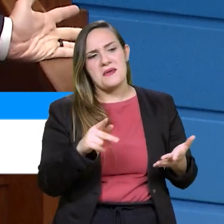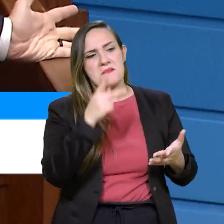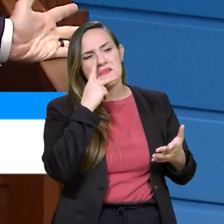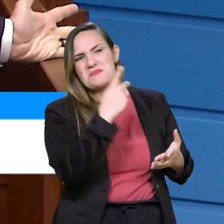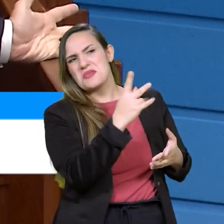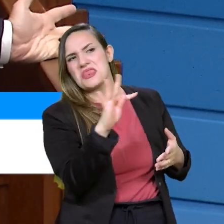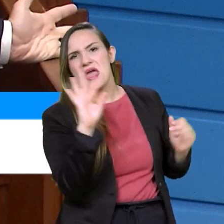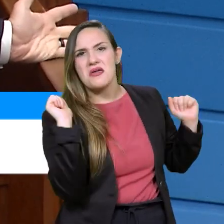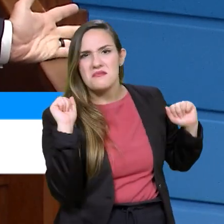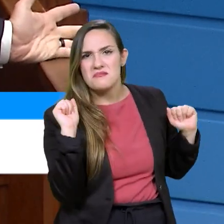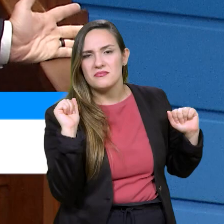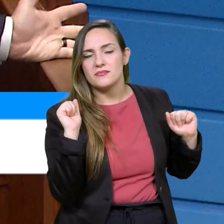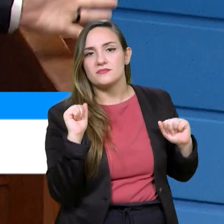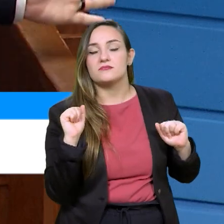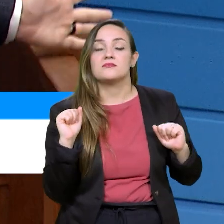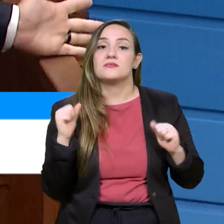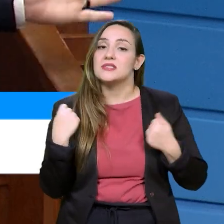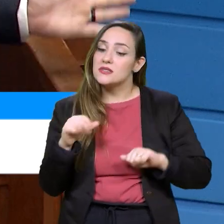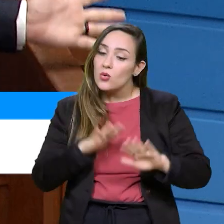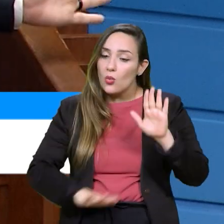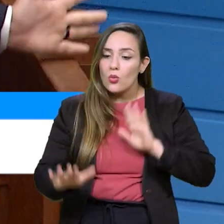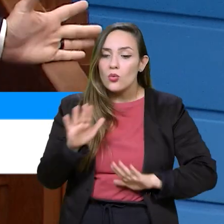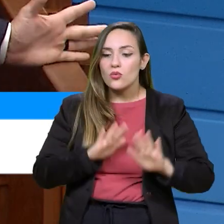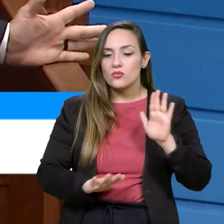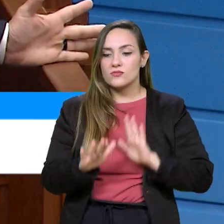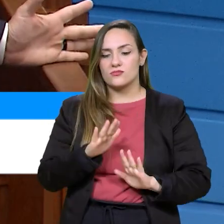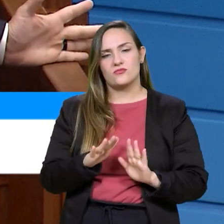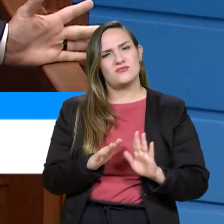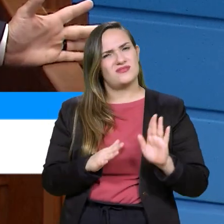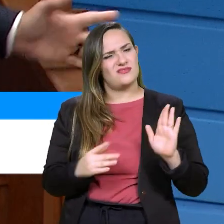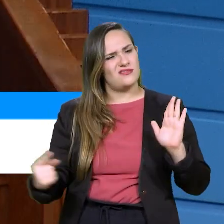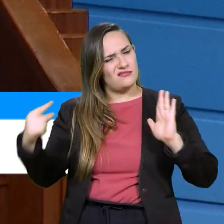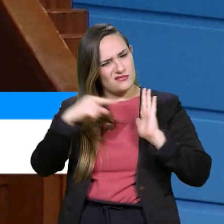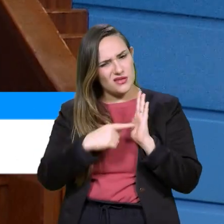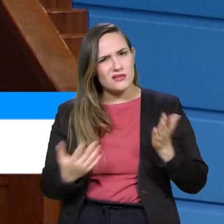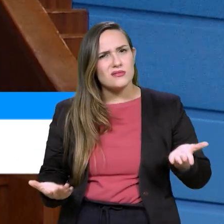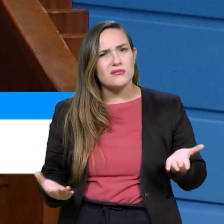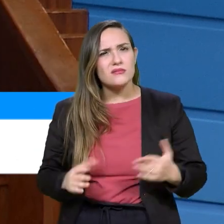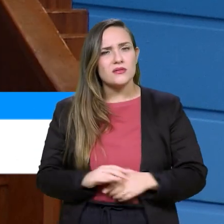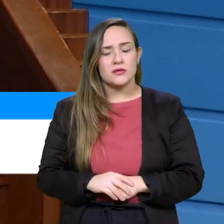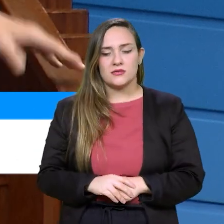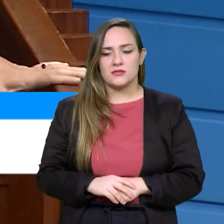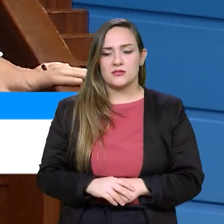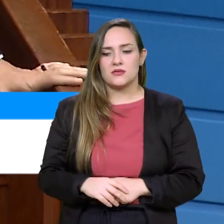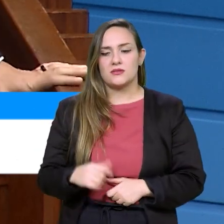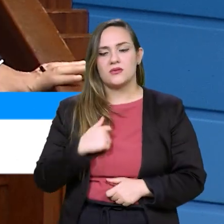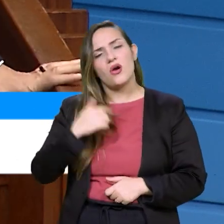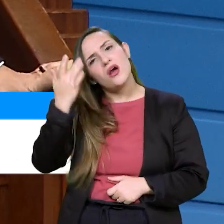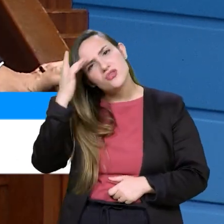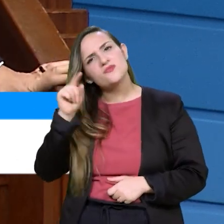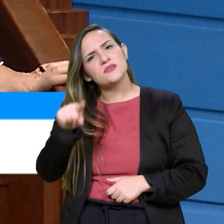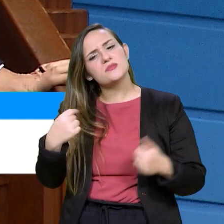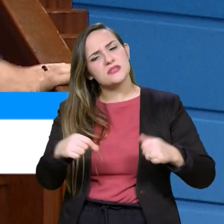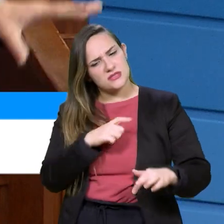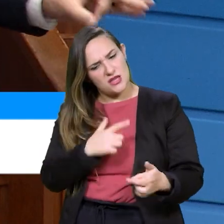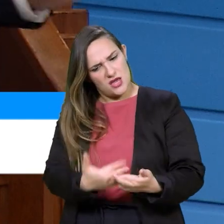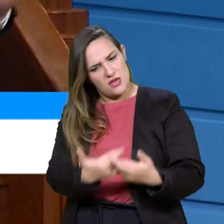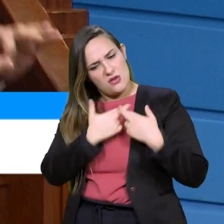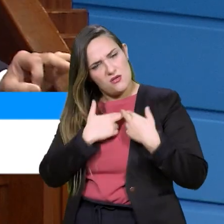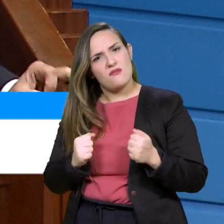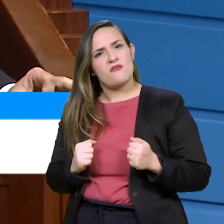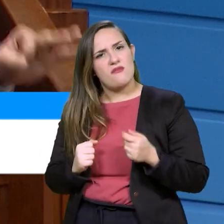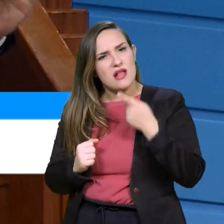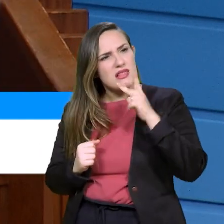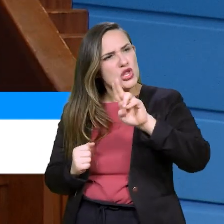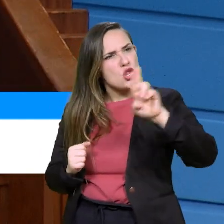doutrinação ideológica. Esse aí é petista, é comunista. Então tem que tomar muito cuidado com essas denúncias. Eu acho